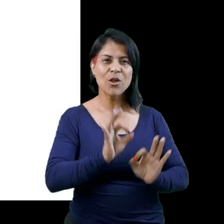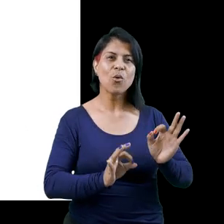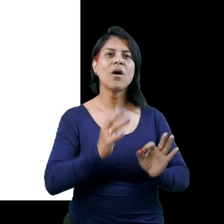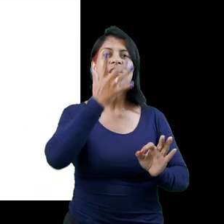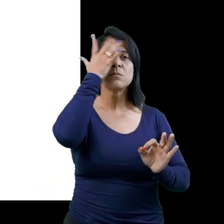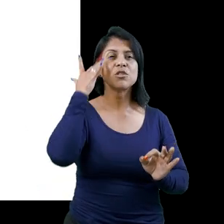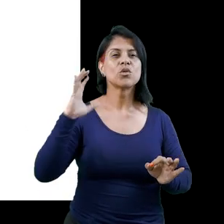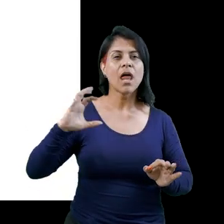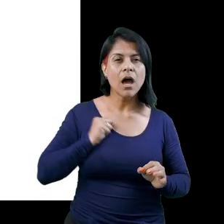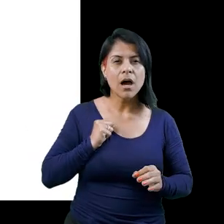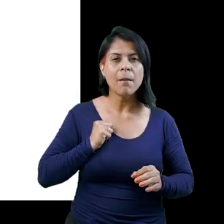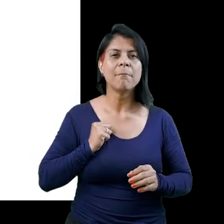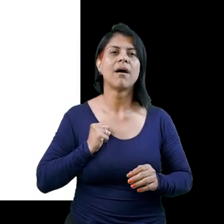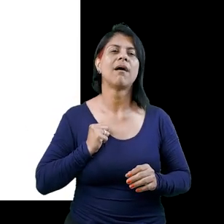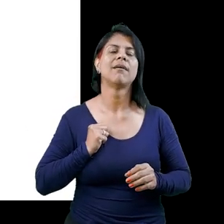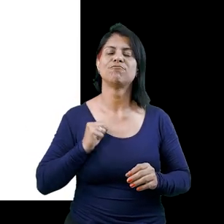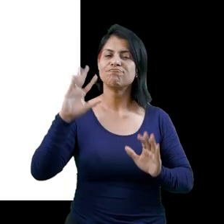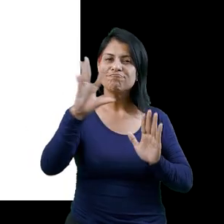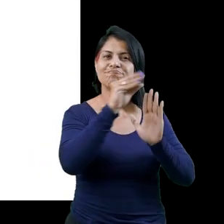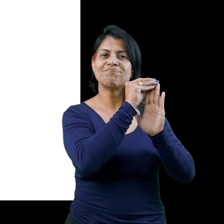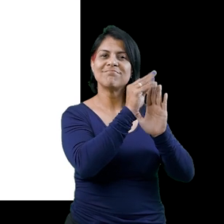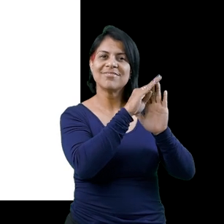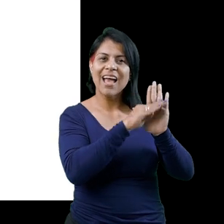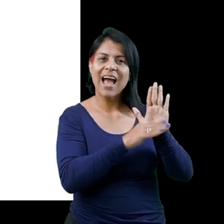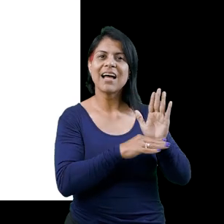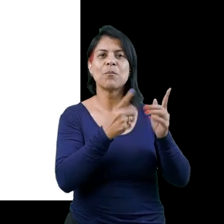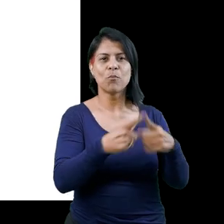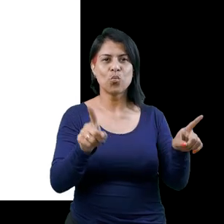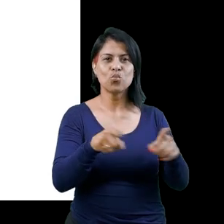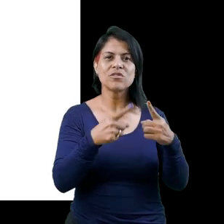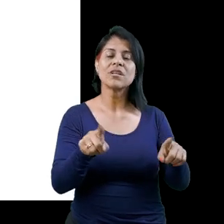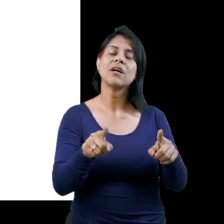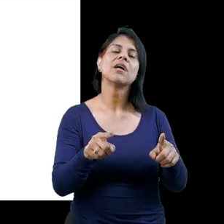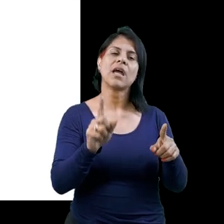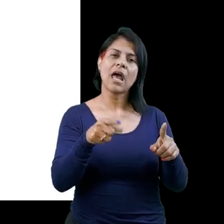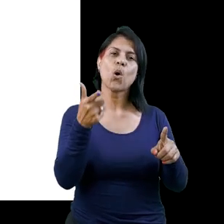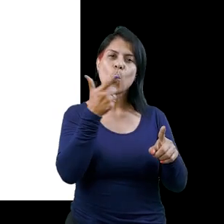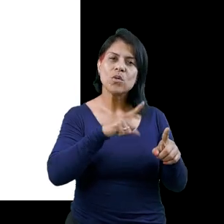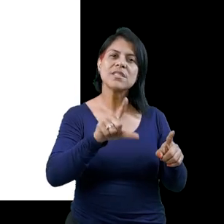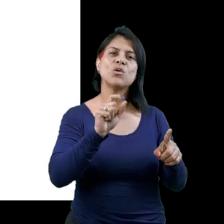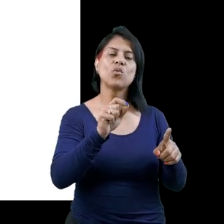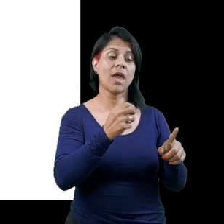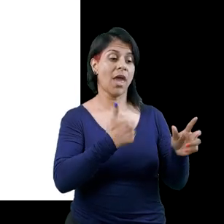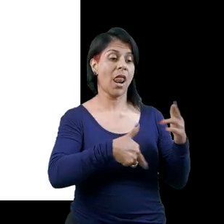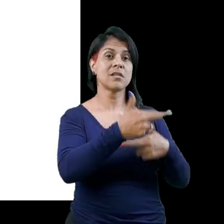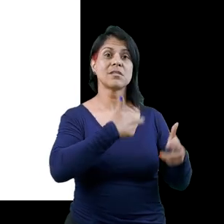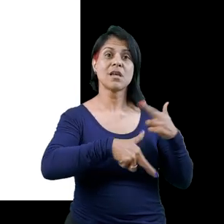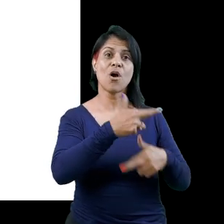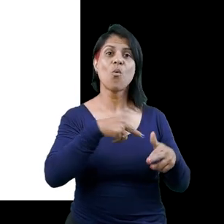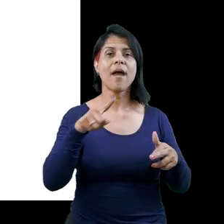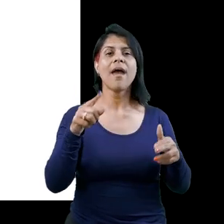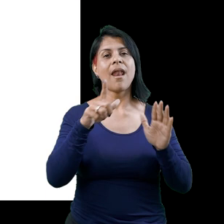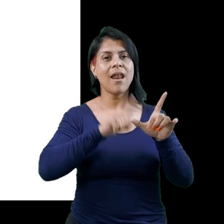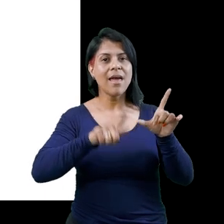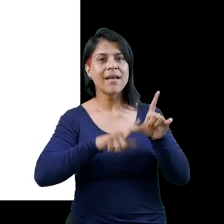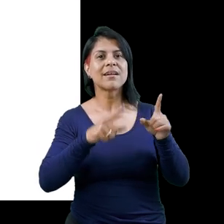ama uma receita para cada canção, uma receita que de alguma forma se relaciona também com as letras das